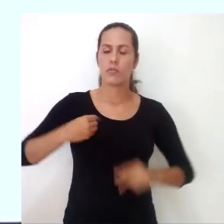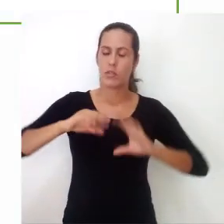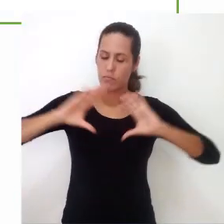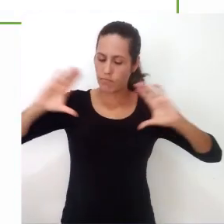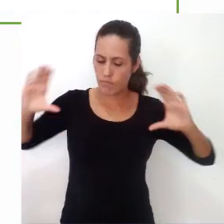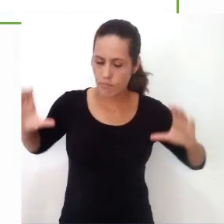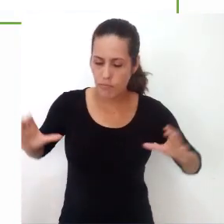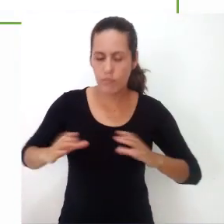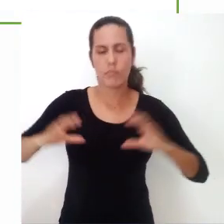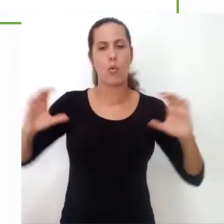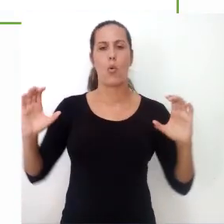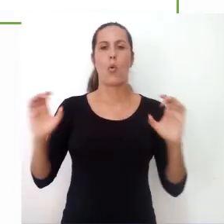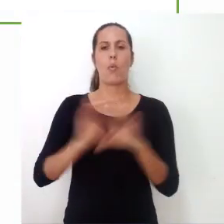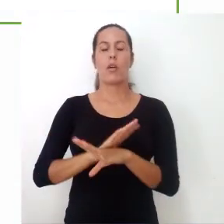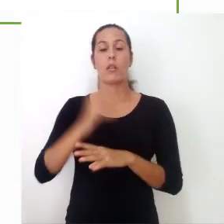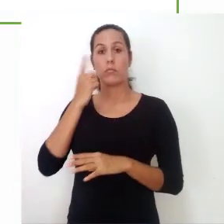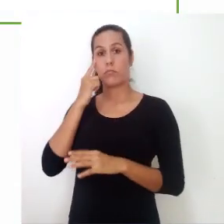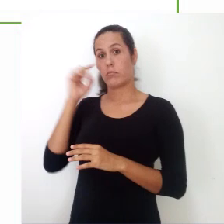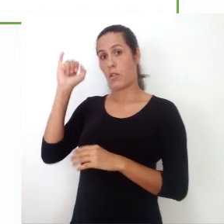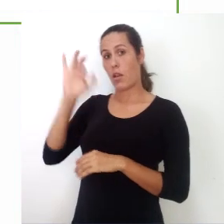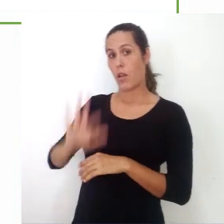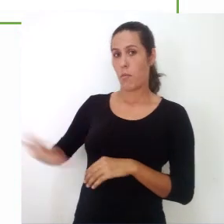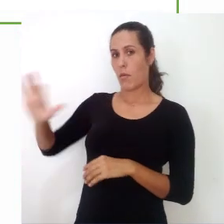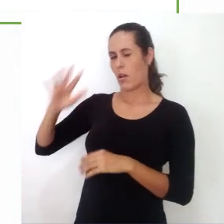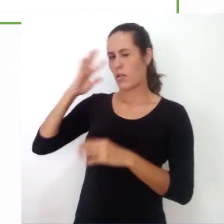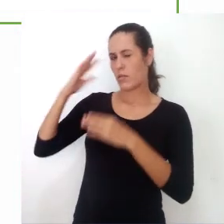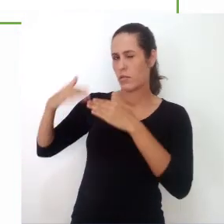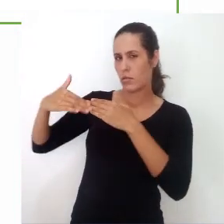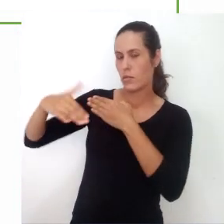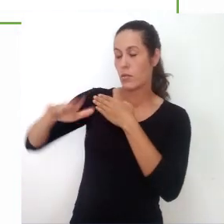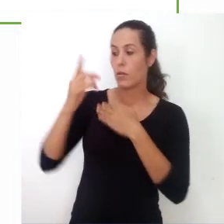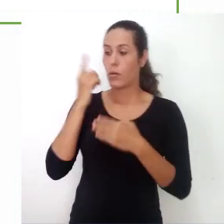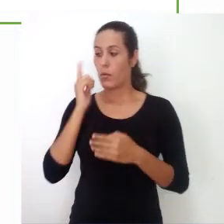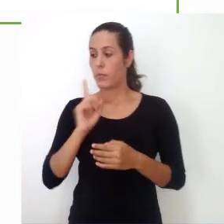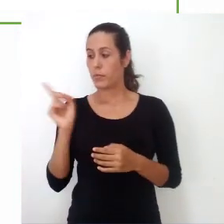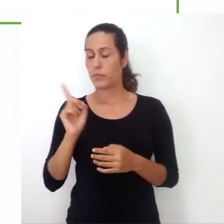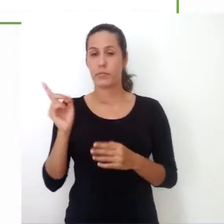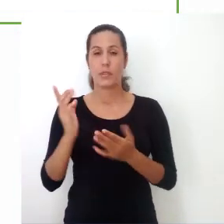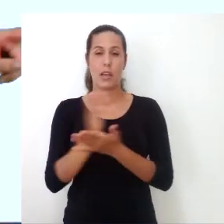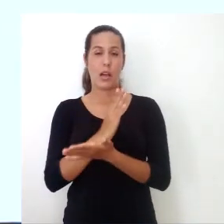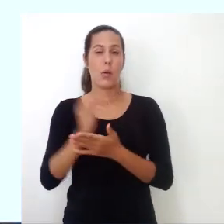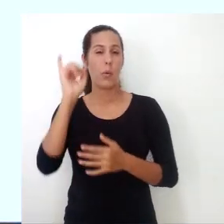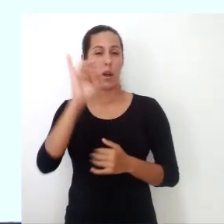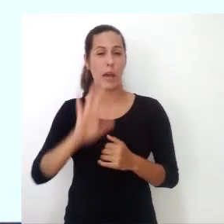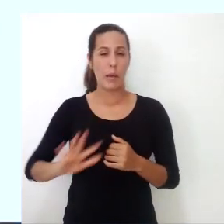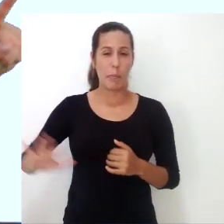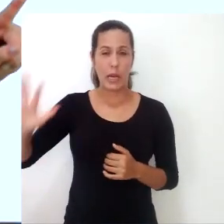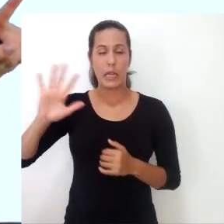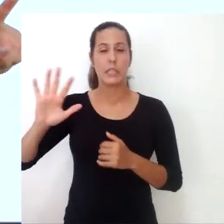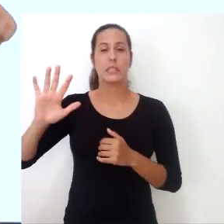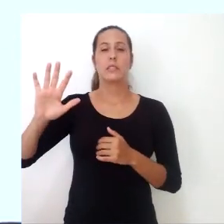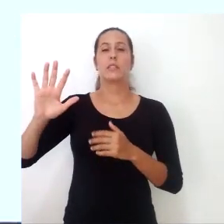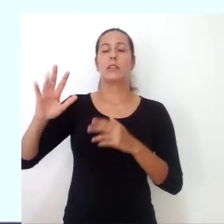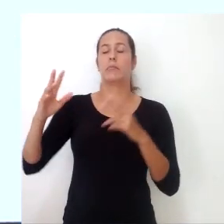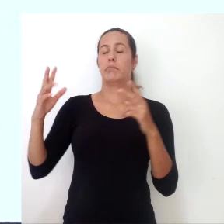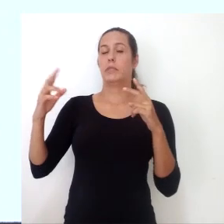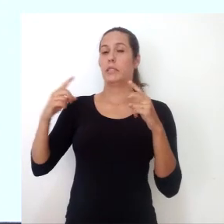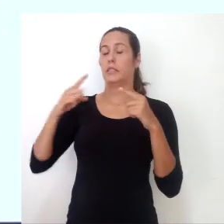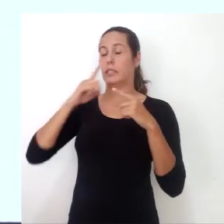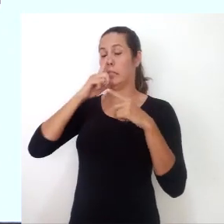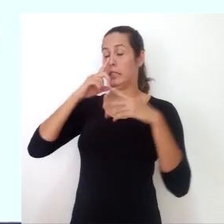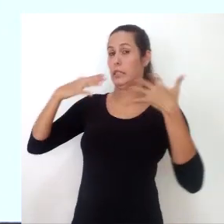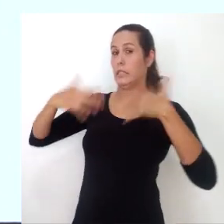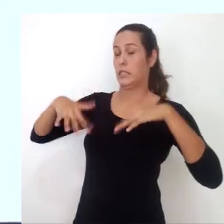Vamos meditar sobre as imagens seguintes. São cenas de intolerância, são cenas de perseguição. Vamos